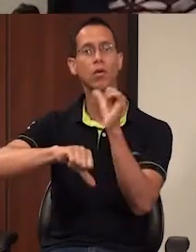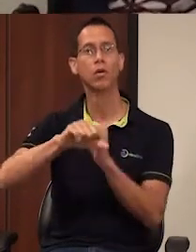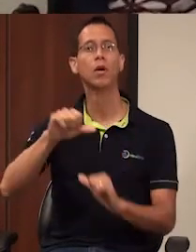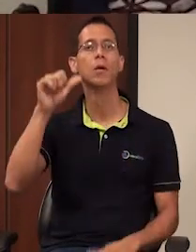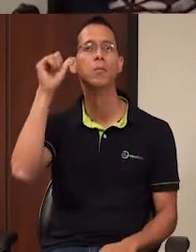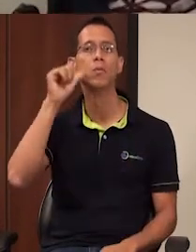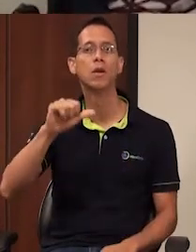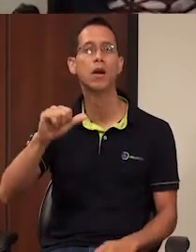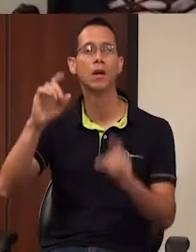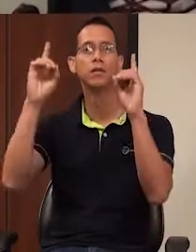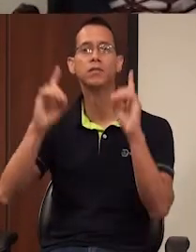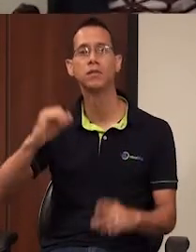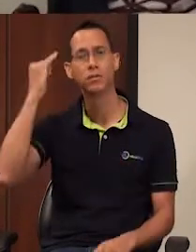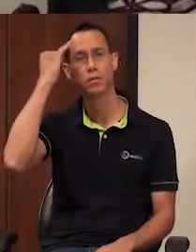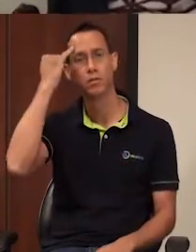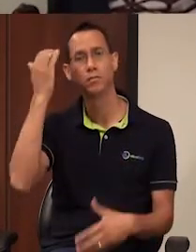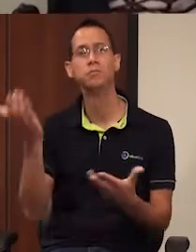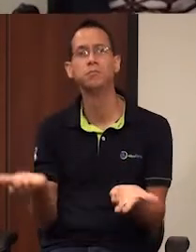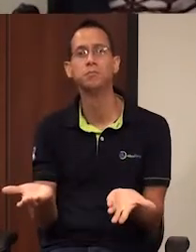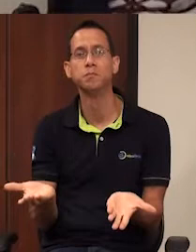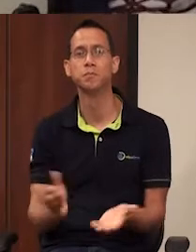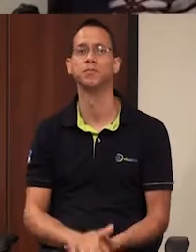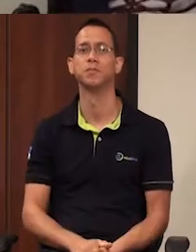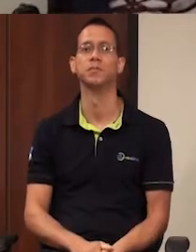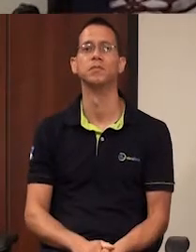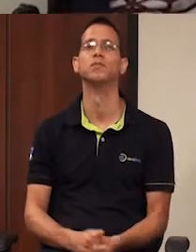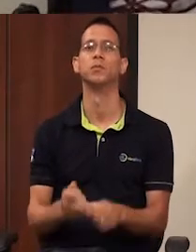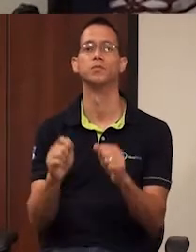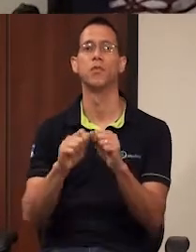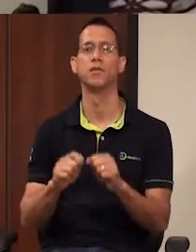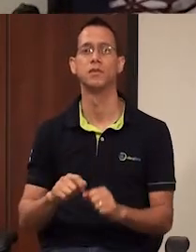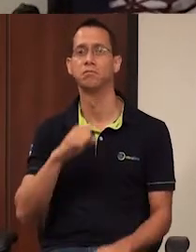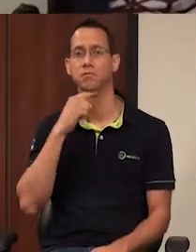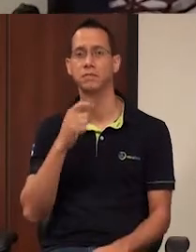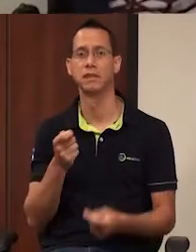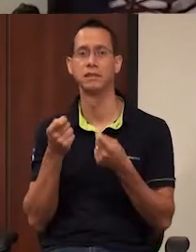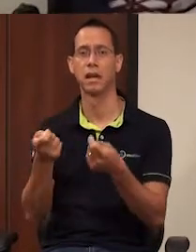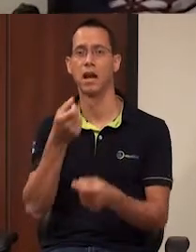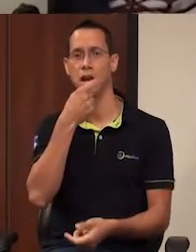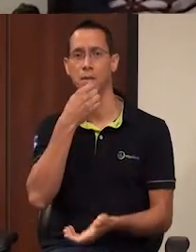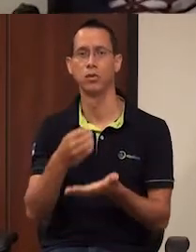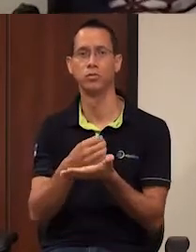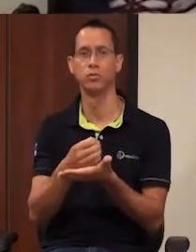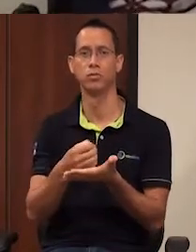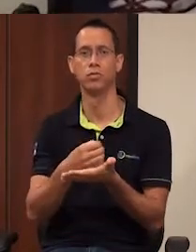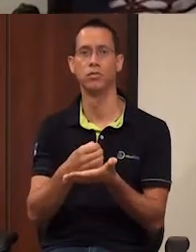Né? Aí dá remédio. Aí não imagina, dá remédio.